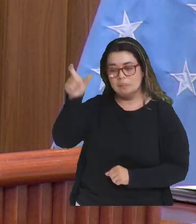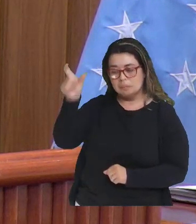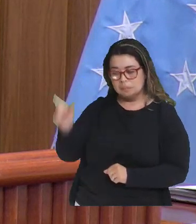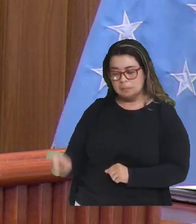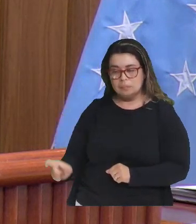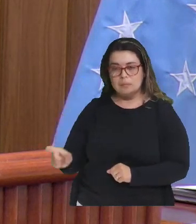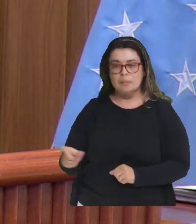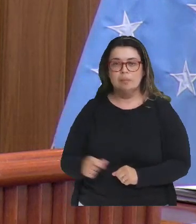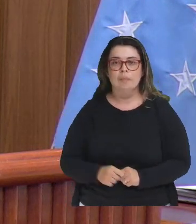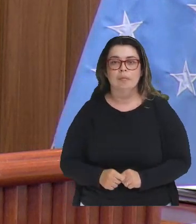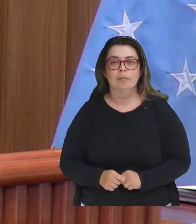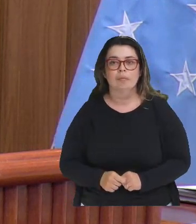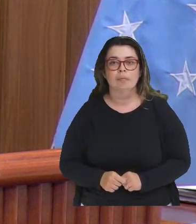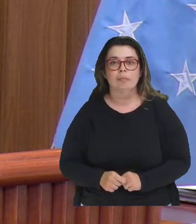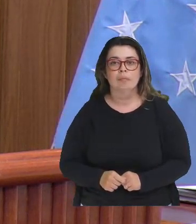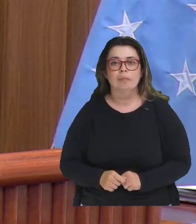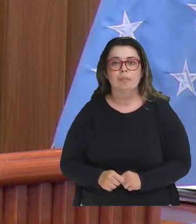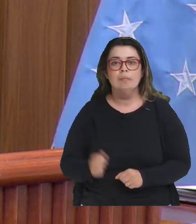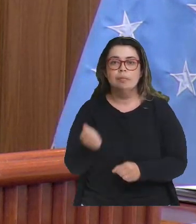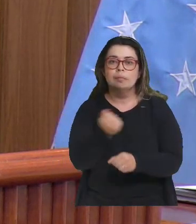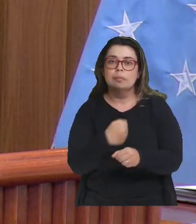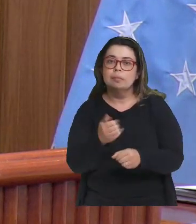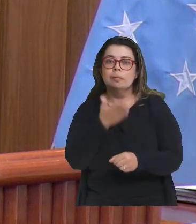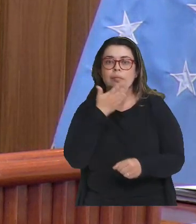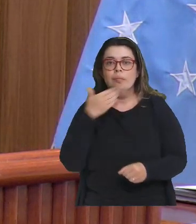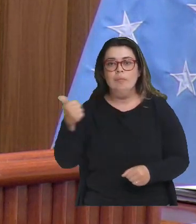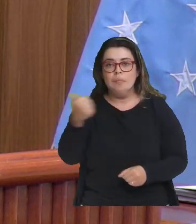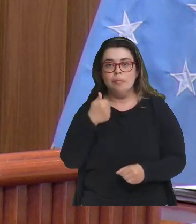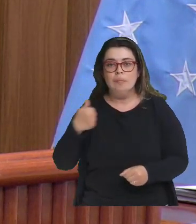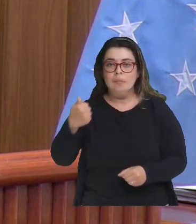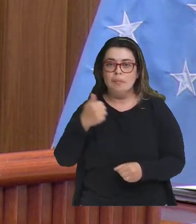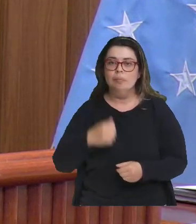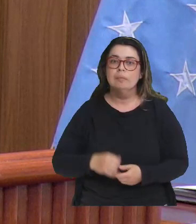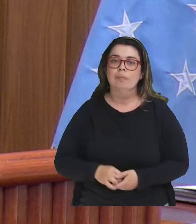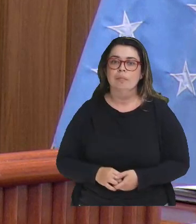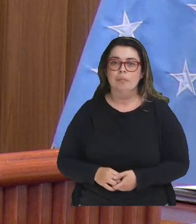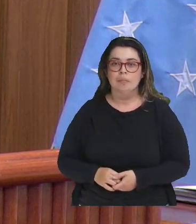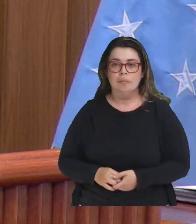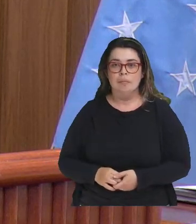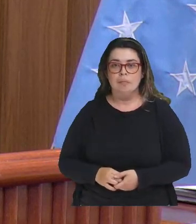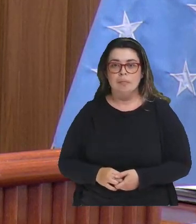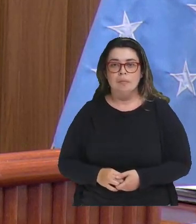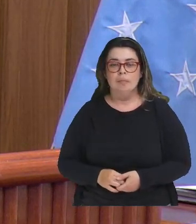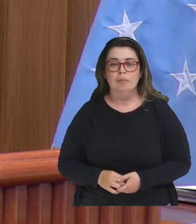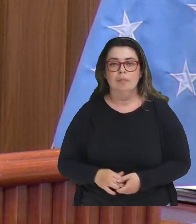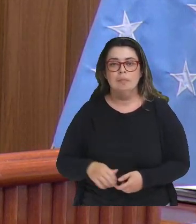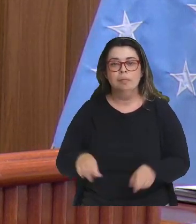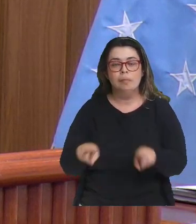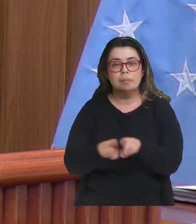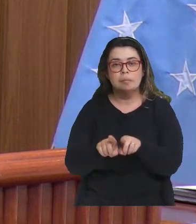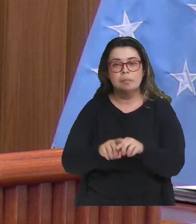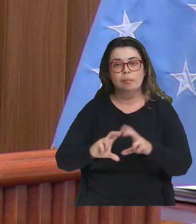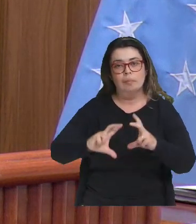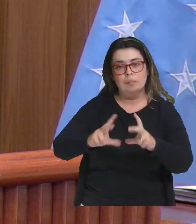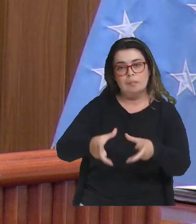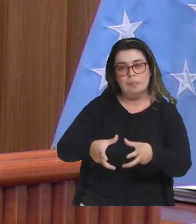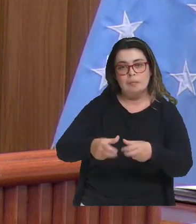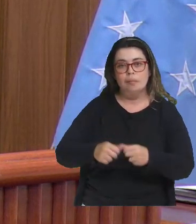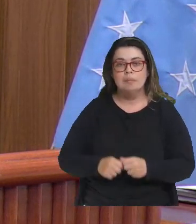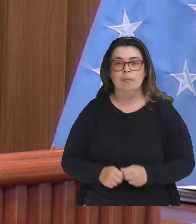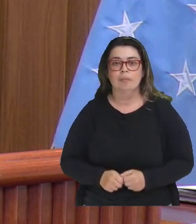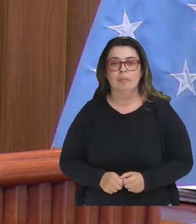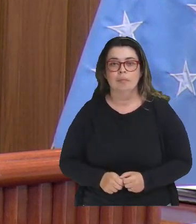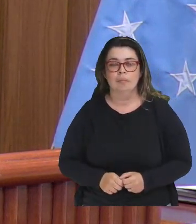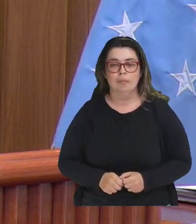a construção ou melhoria daquela obra pública. Assim, a Câmara Municipal tem salutar